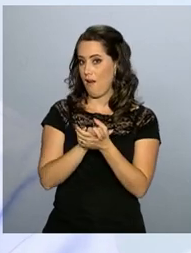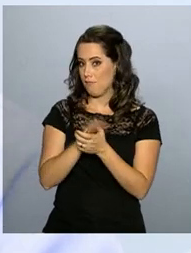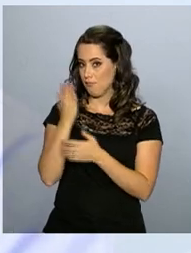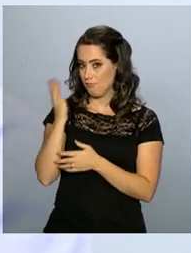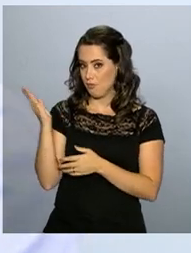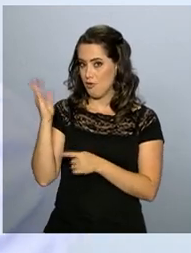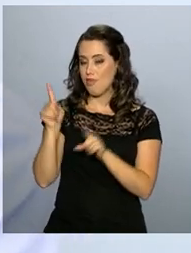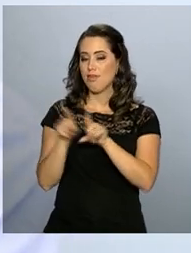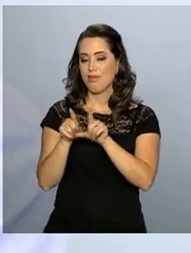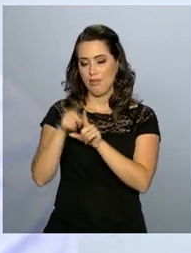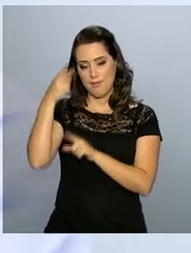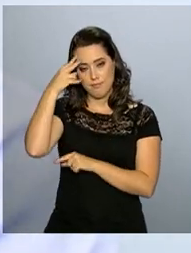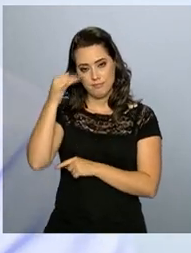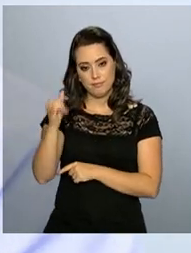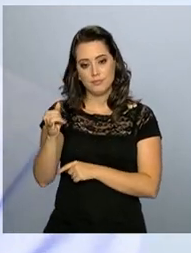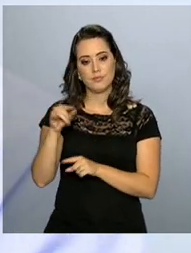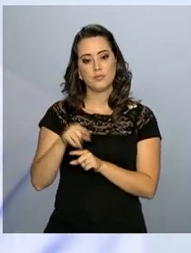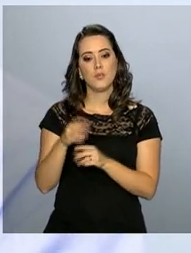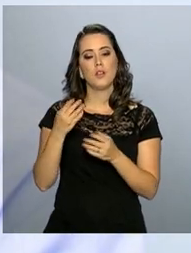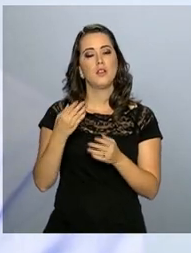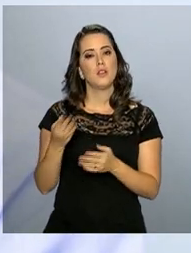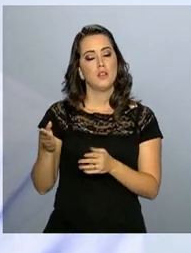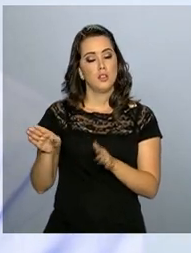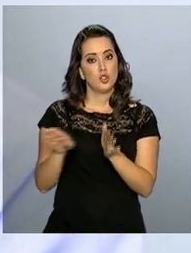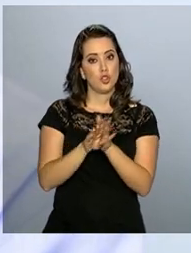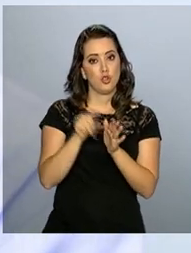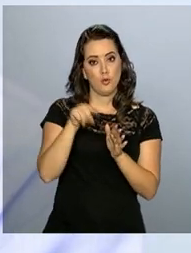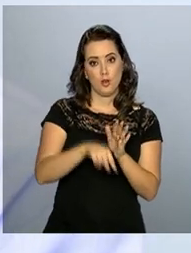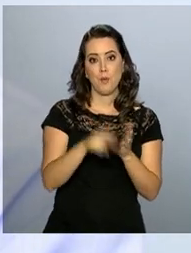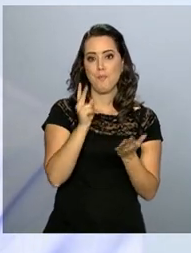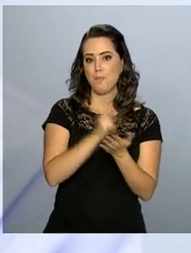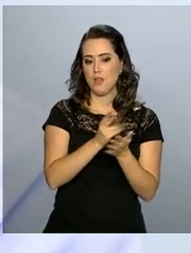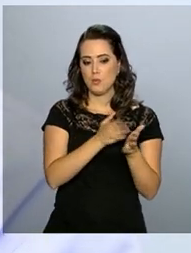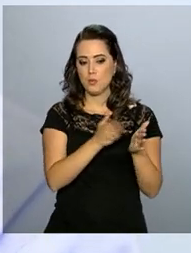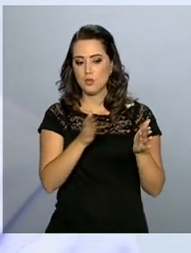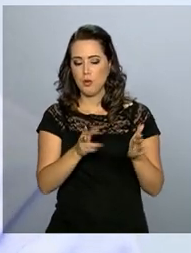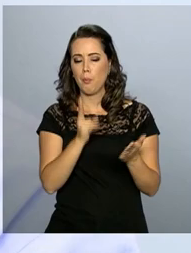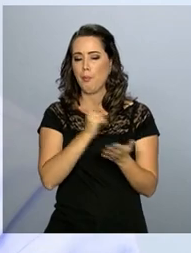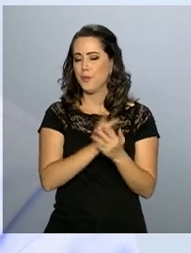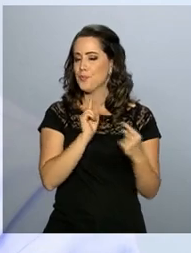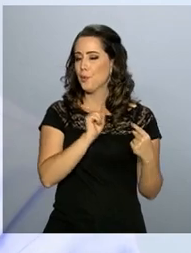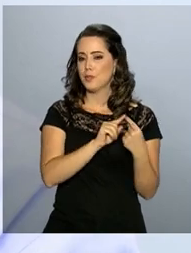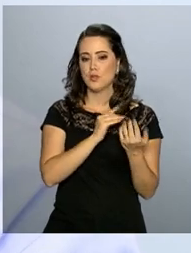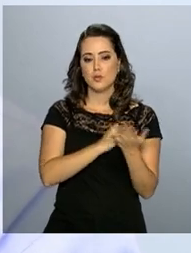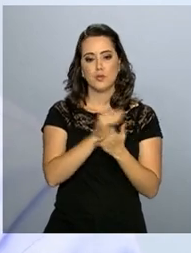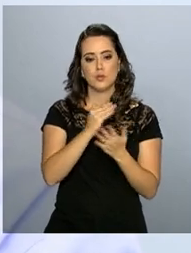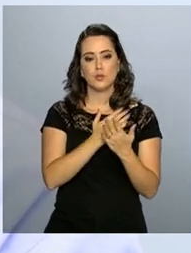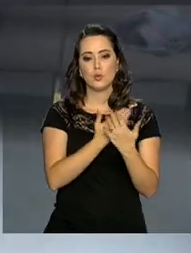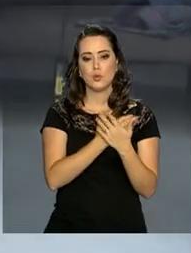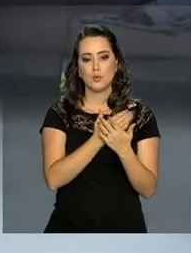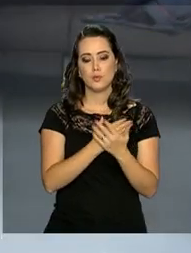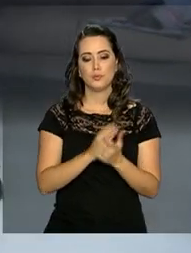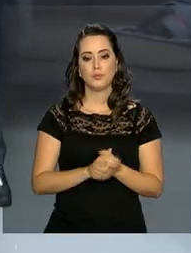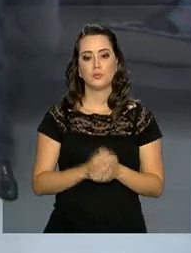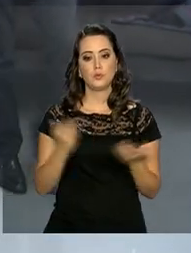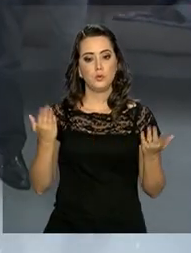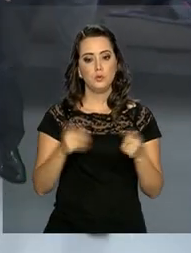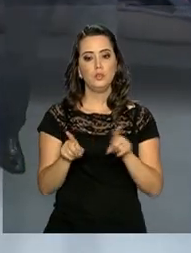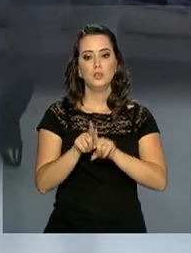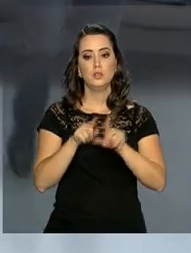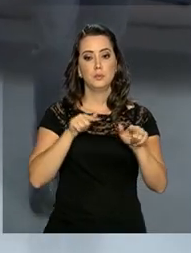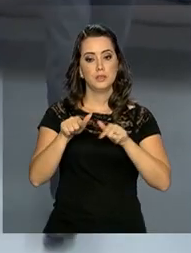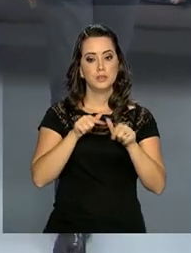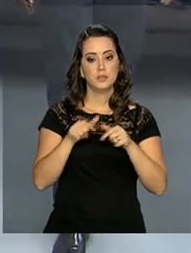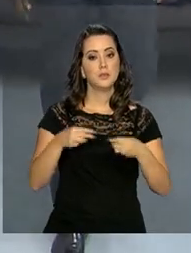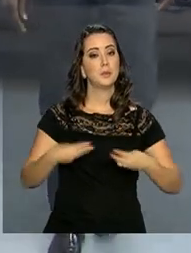Kerbe, também haitiano, que veio na mesma época que ela, com o mesmo propósito inicial de estudar. Hoje, ele também